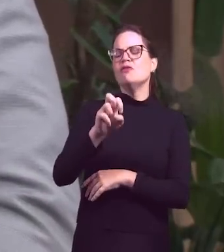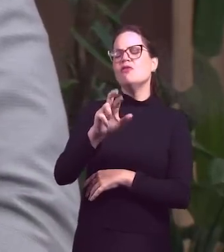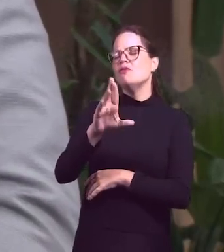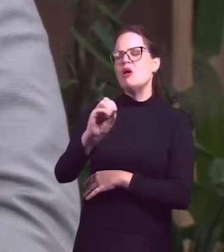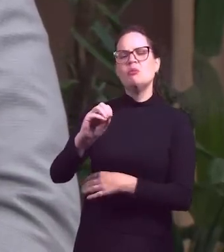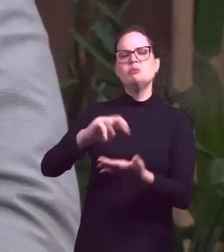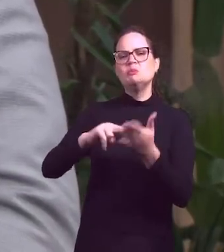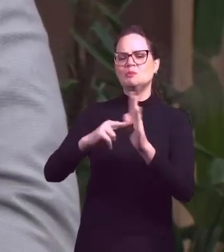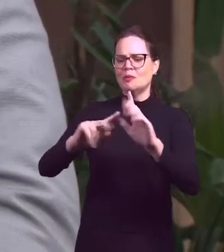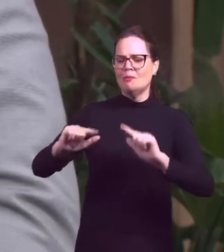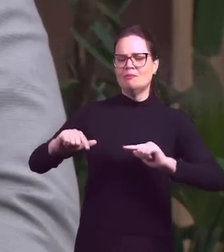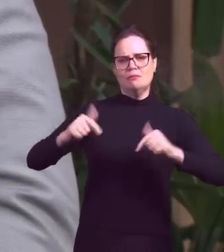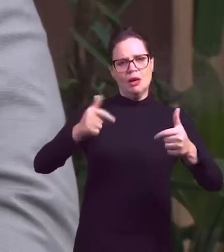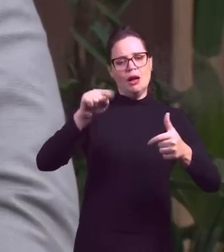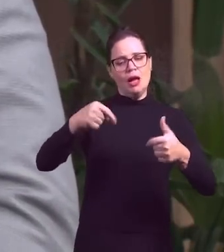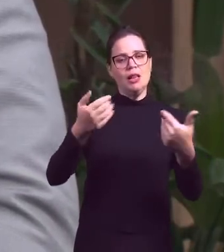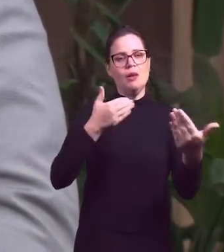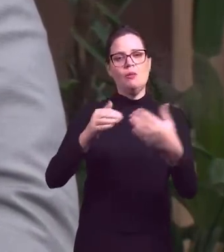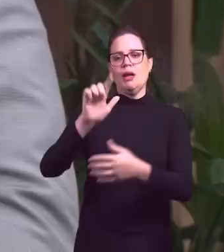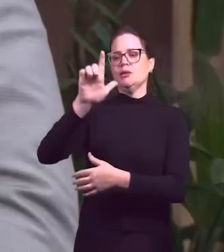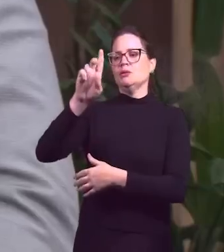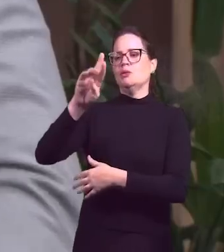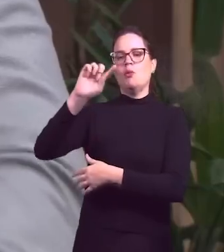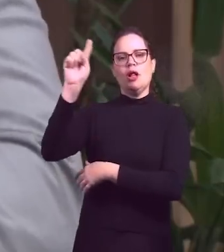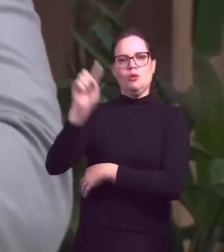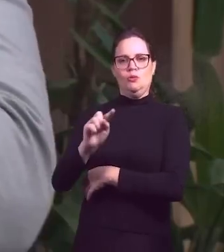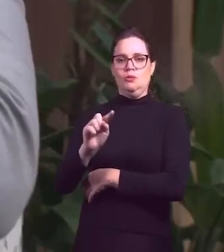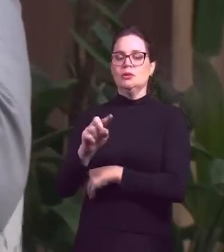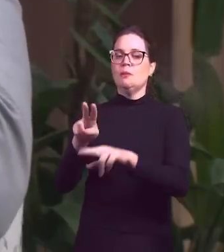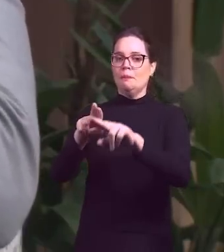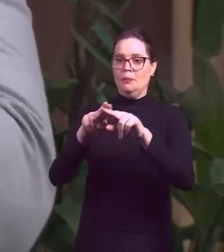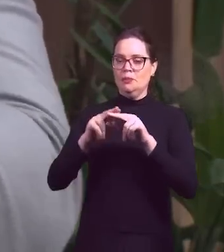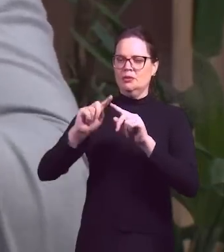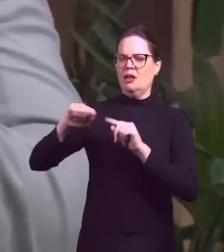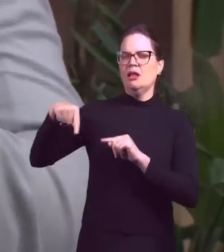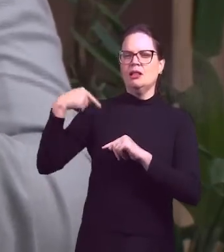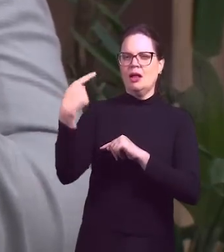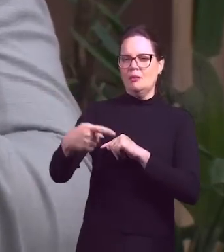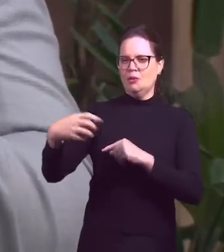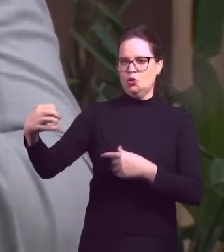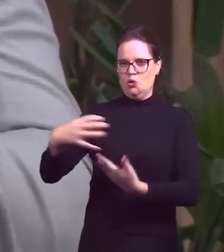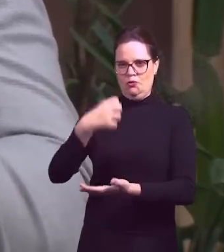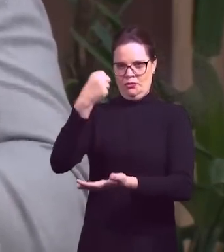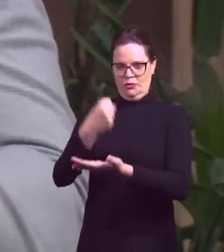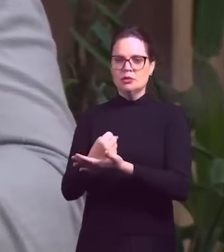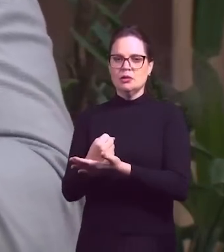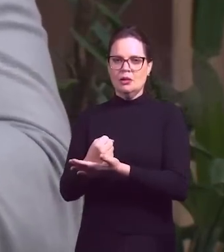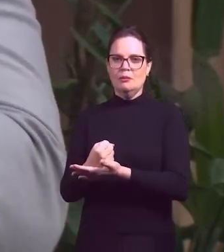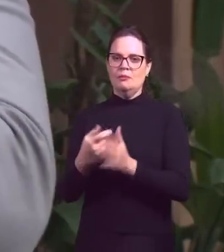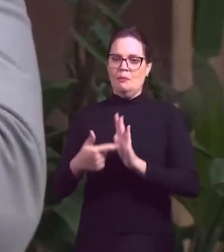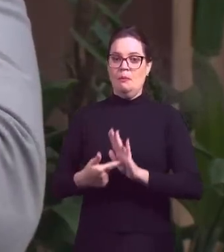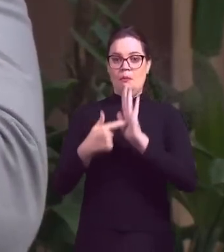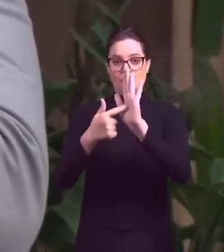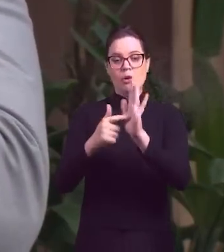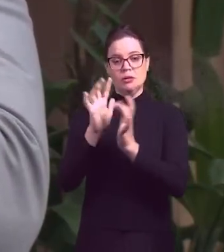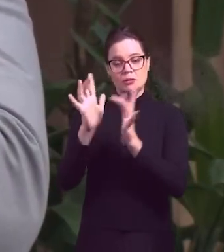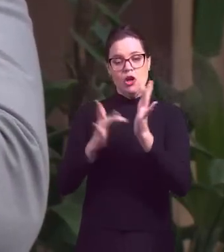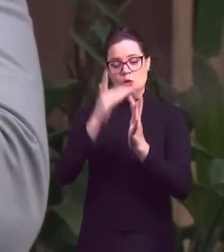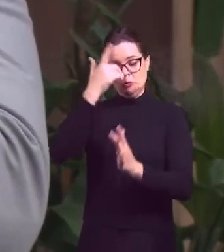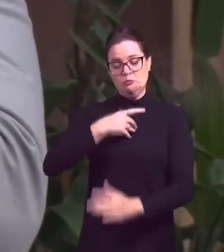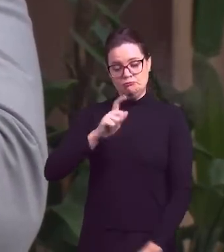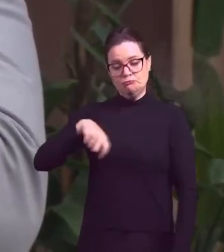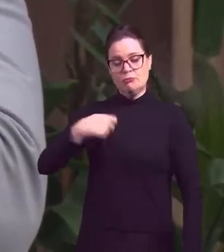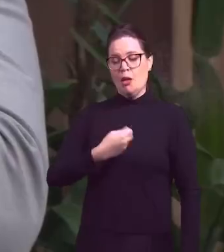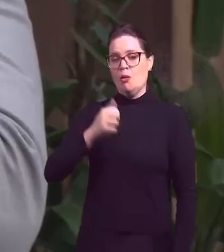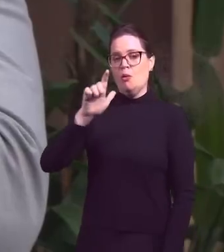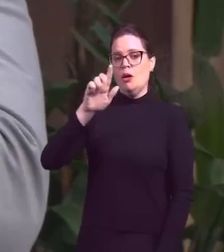verbo, a luz criadora. Por isso que lá em João, que para nós seria o Gênesis do